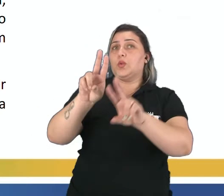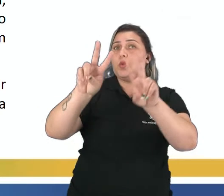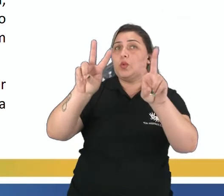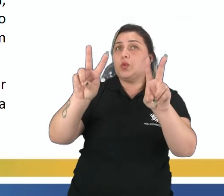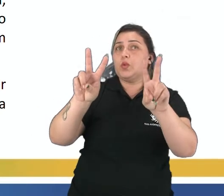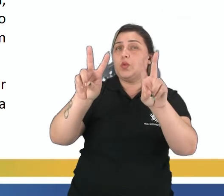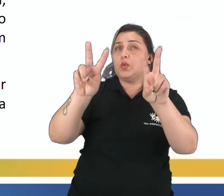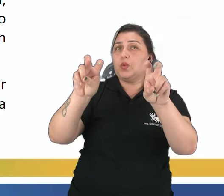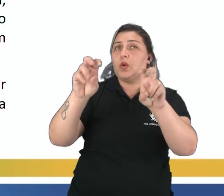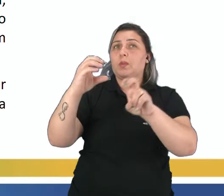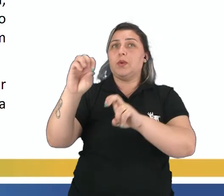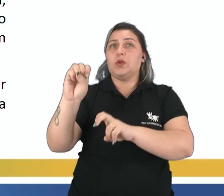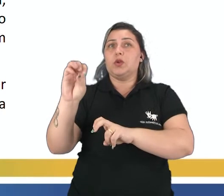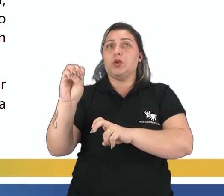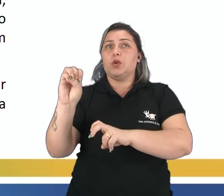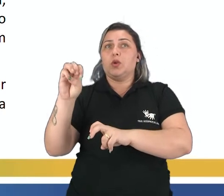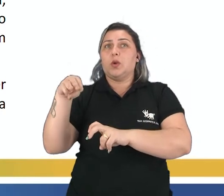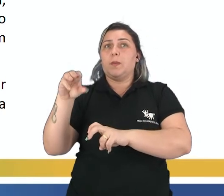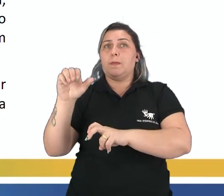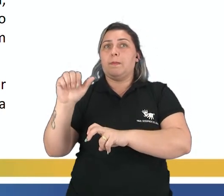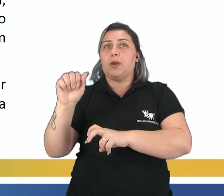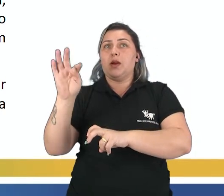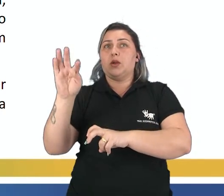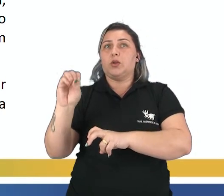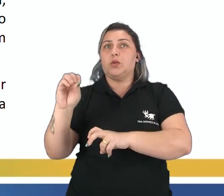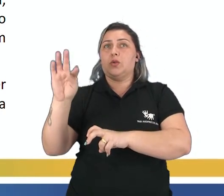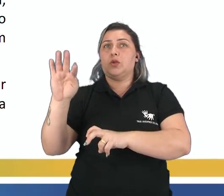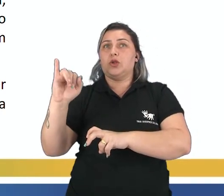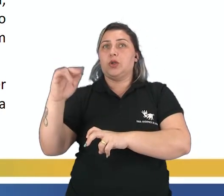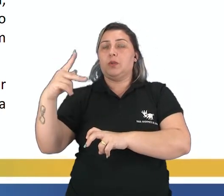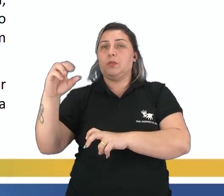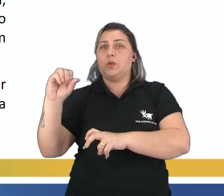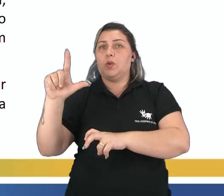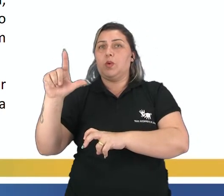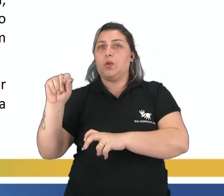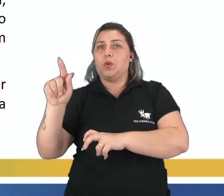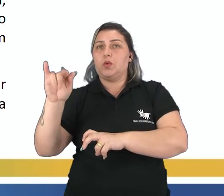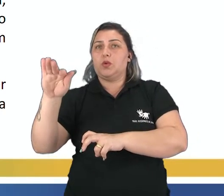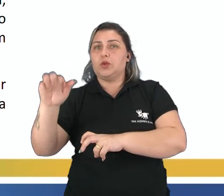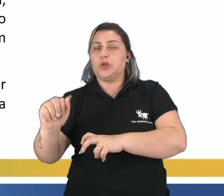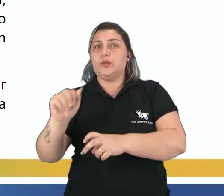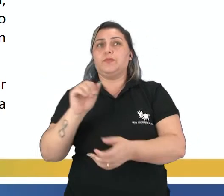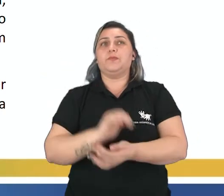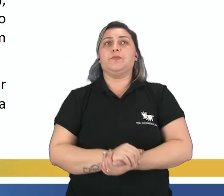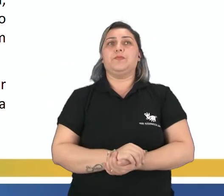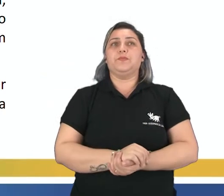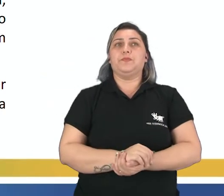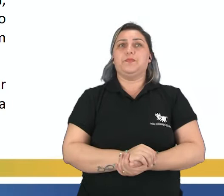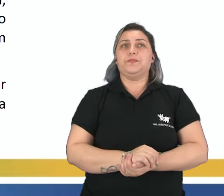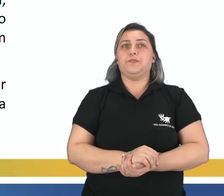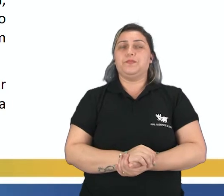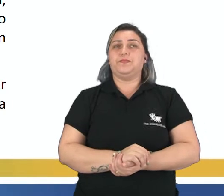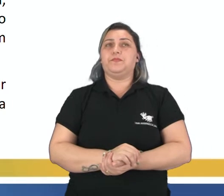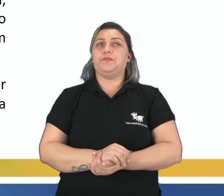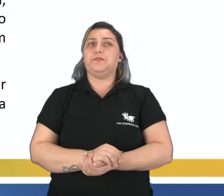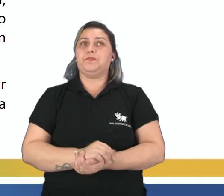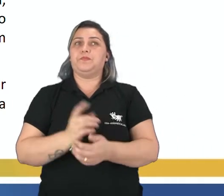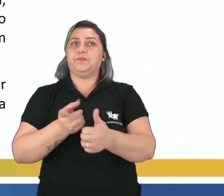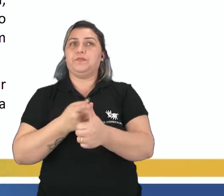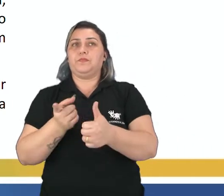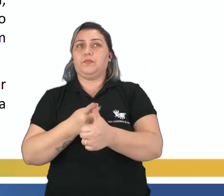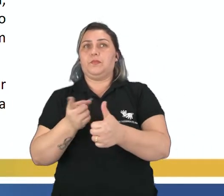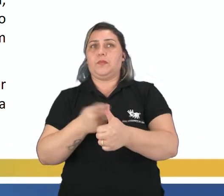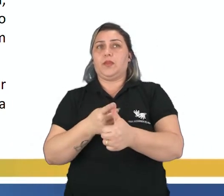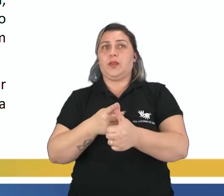dos componentes da somatotipologia e assinale a alternativa correta. Vamos lá.